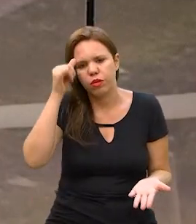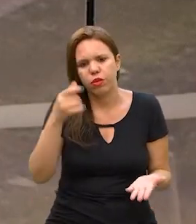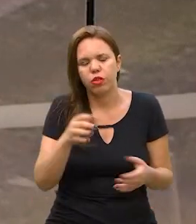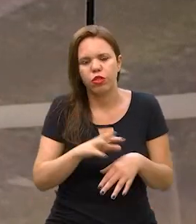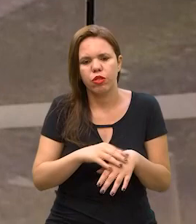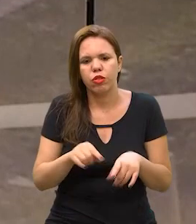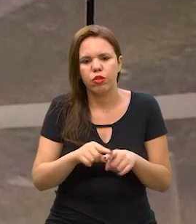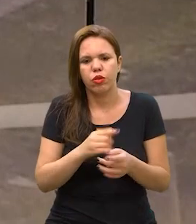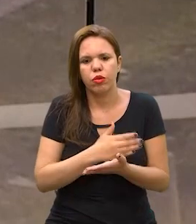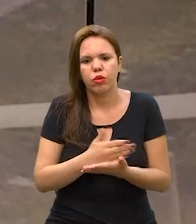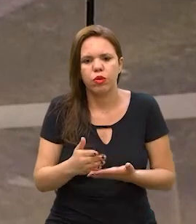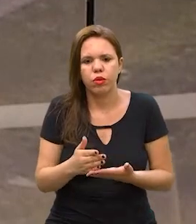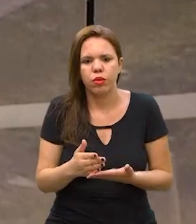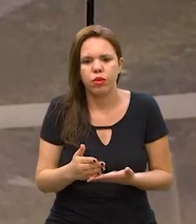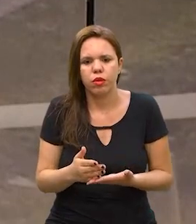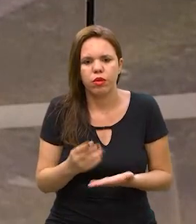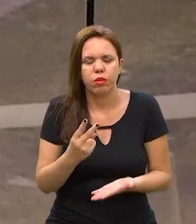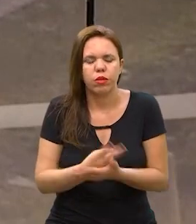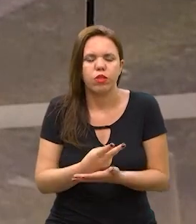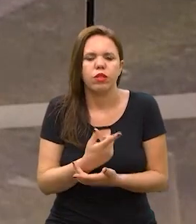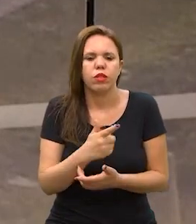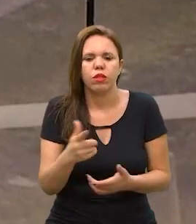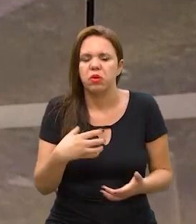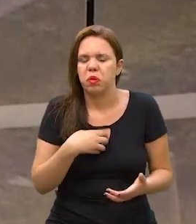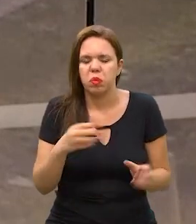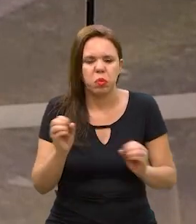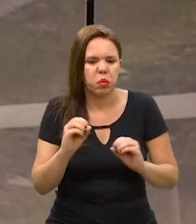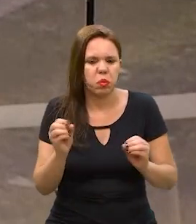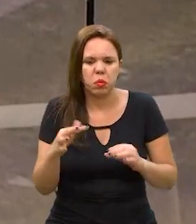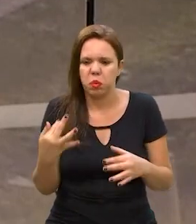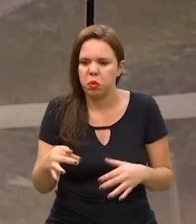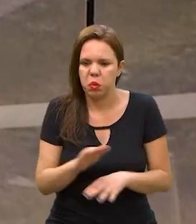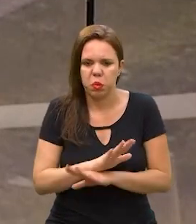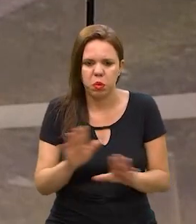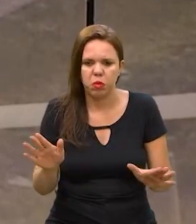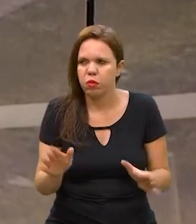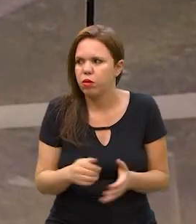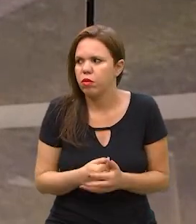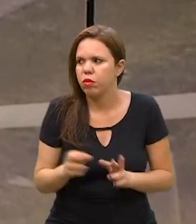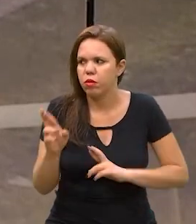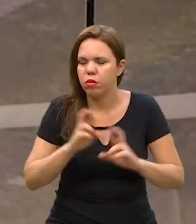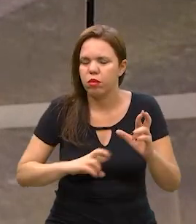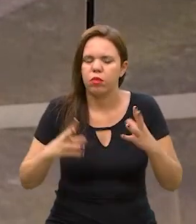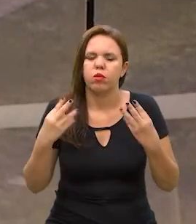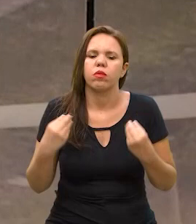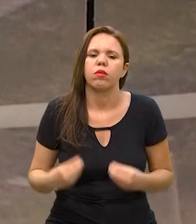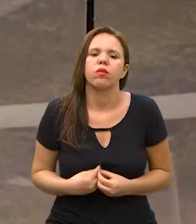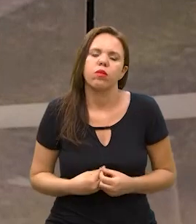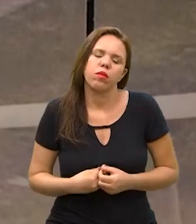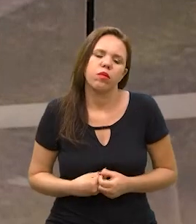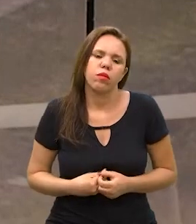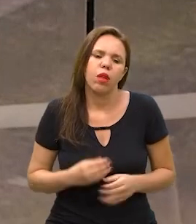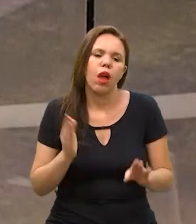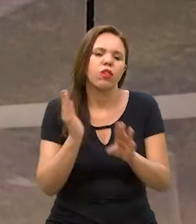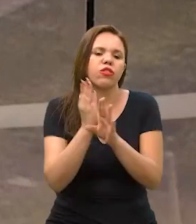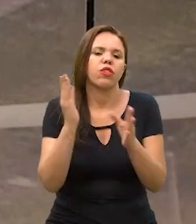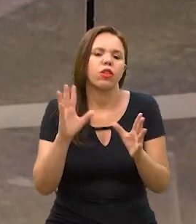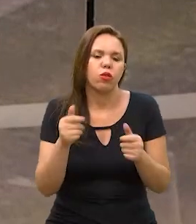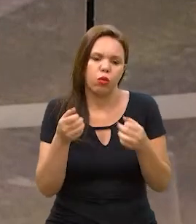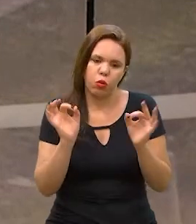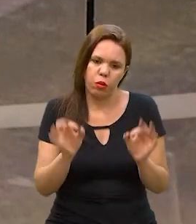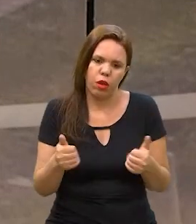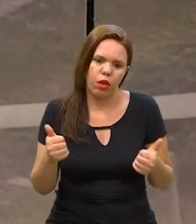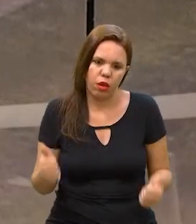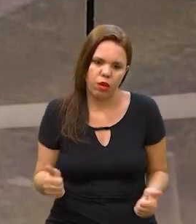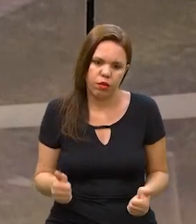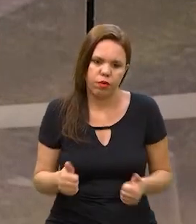no comecinho, né, mesmo sem sentir nada, através dos exames, identificar, tá tudo em